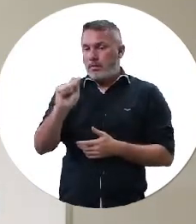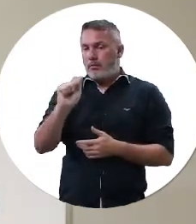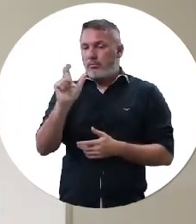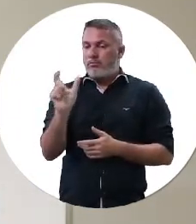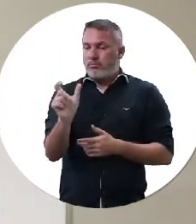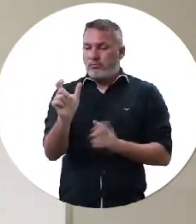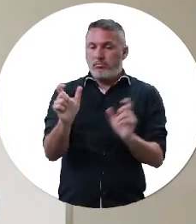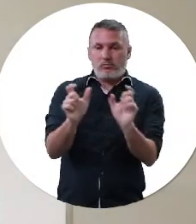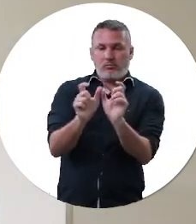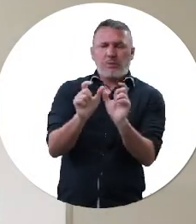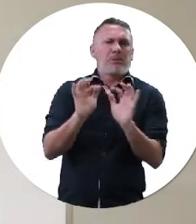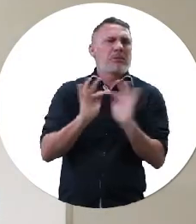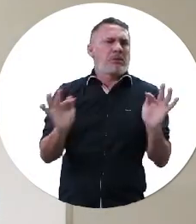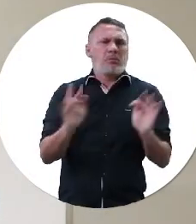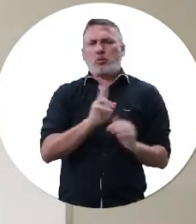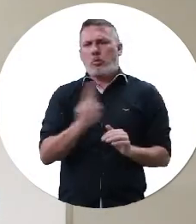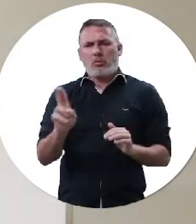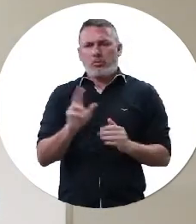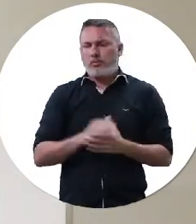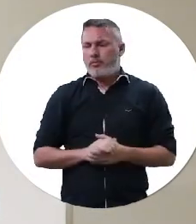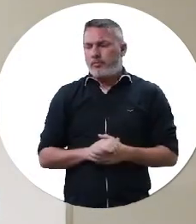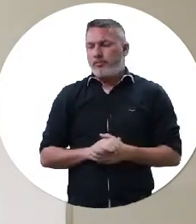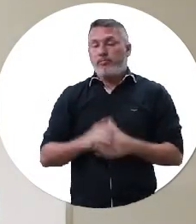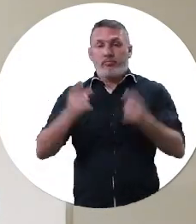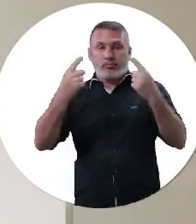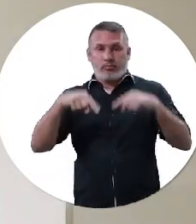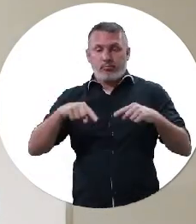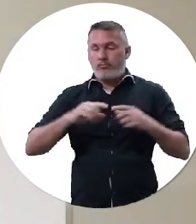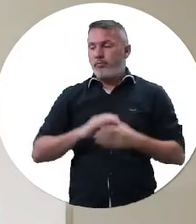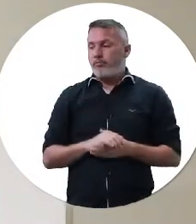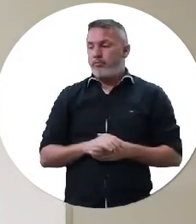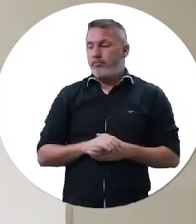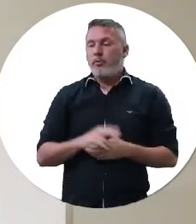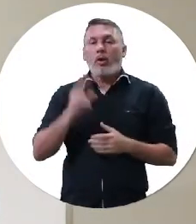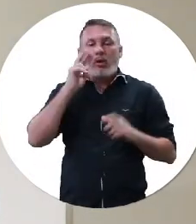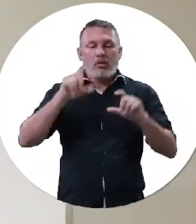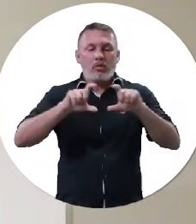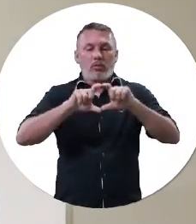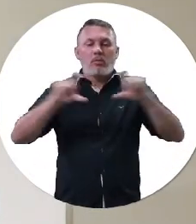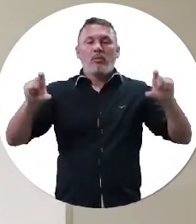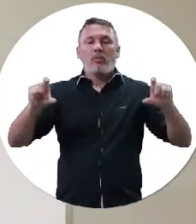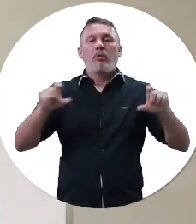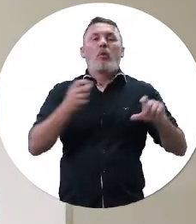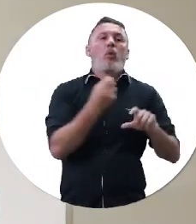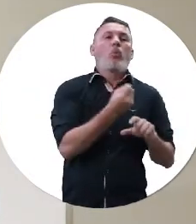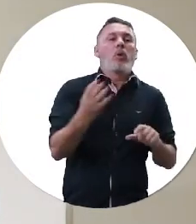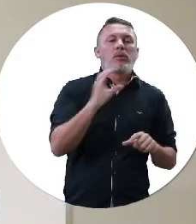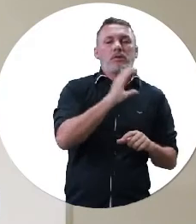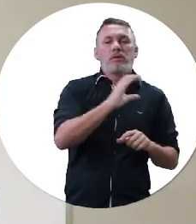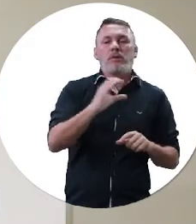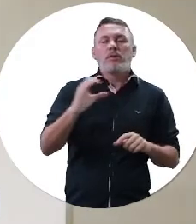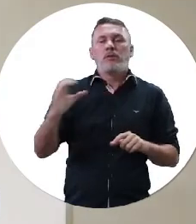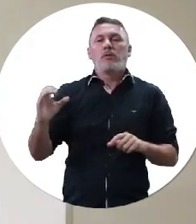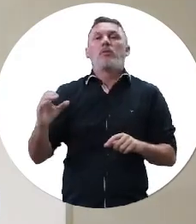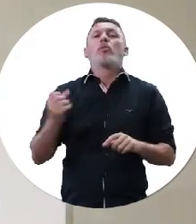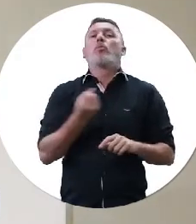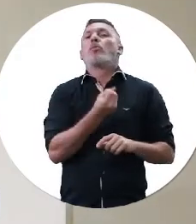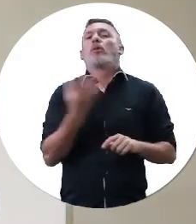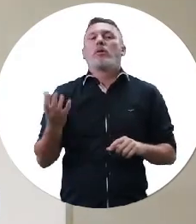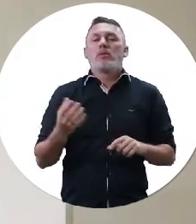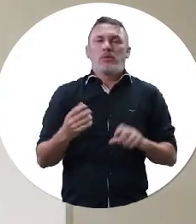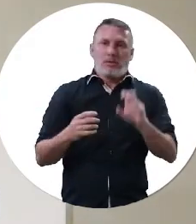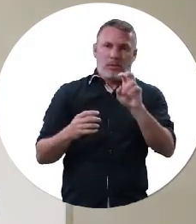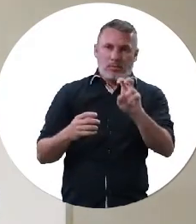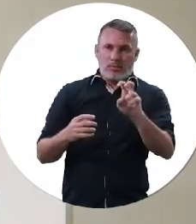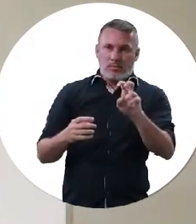Nomenclatura bem simples. Segue. Quantos carbonos eu tenho nessa cadeia principal? 5. O